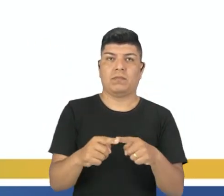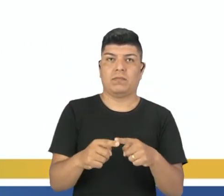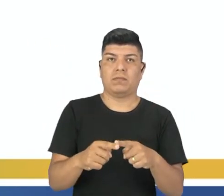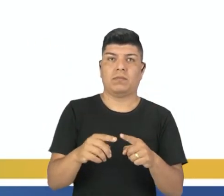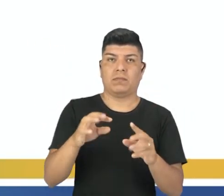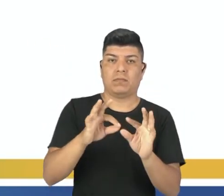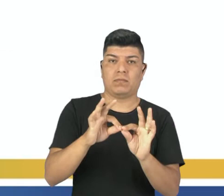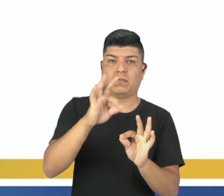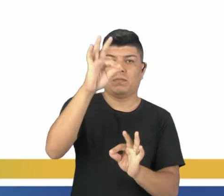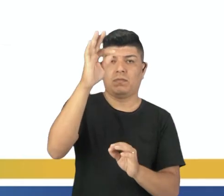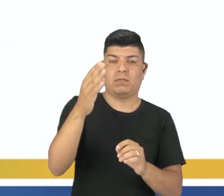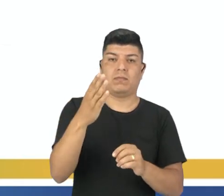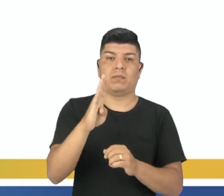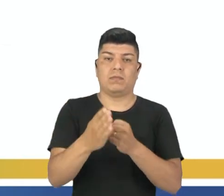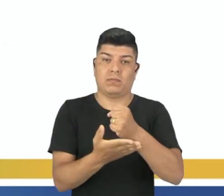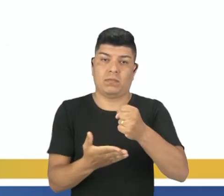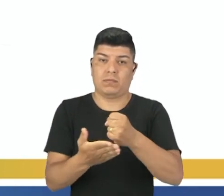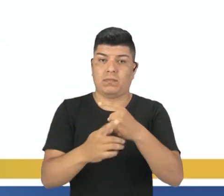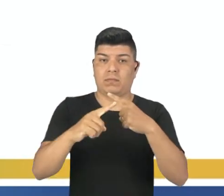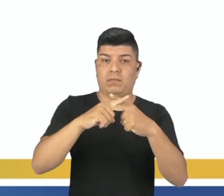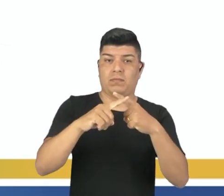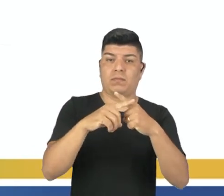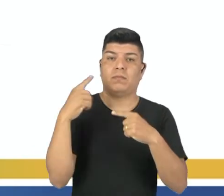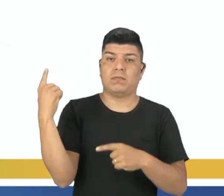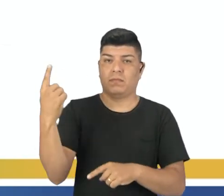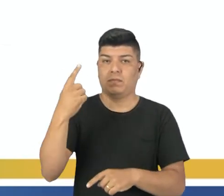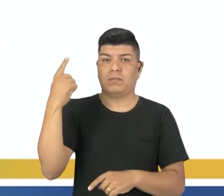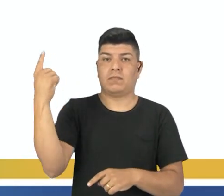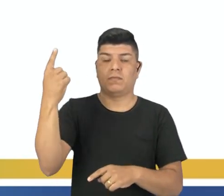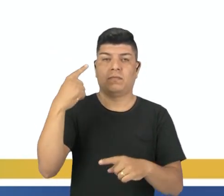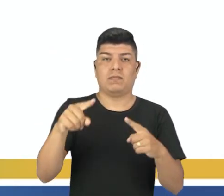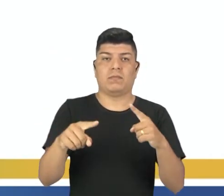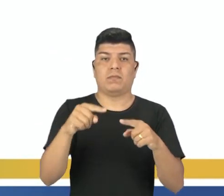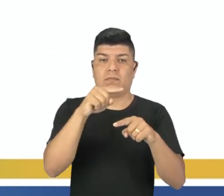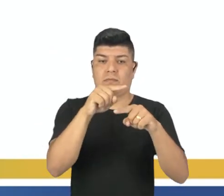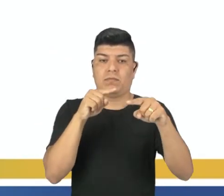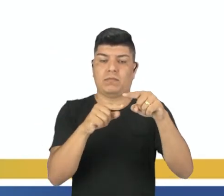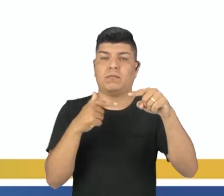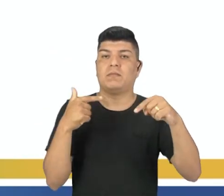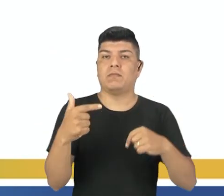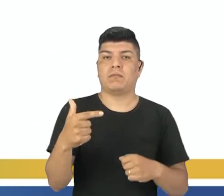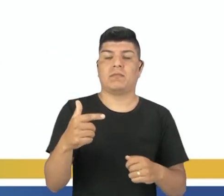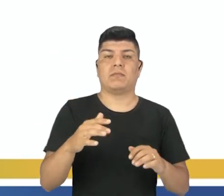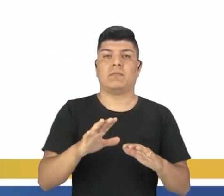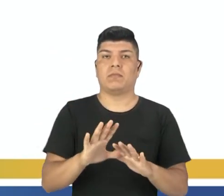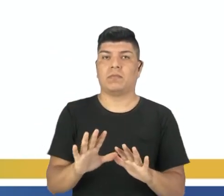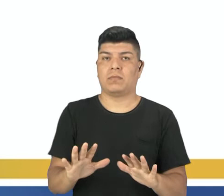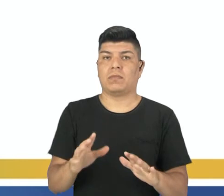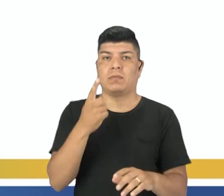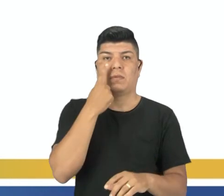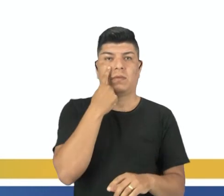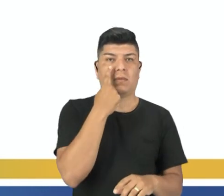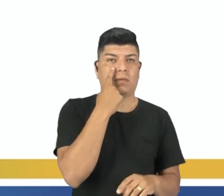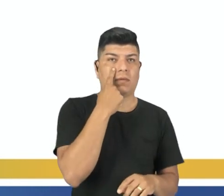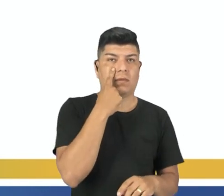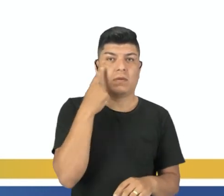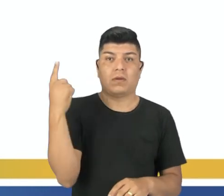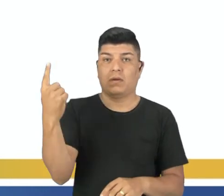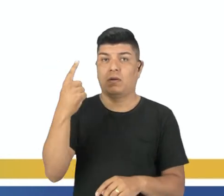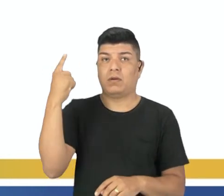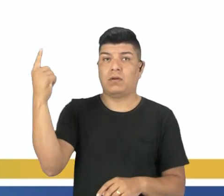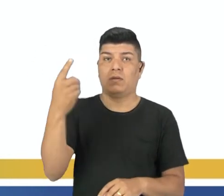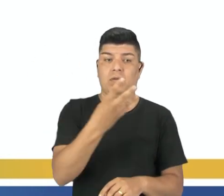a medida da sua base né vezes a sua altura dividido para dois então Observe que